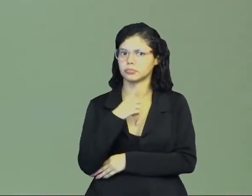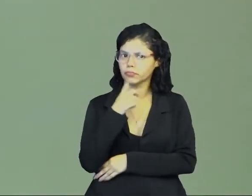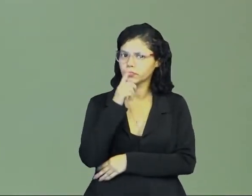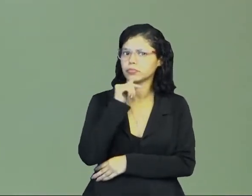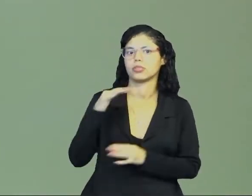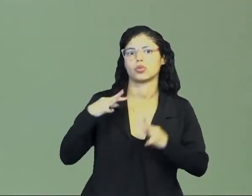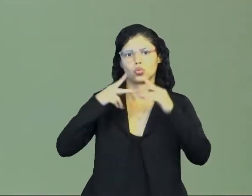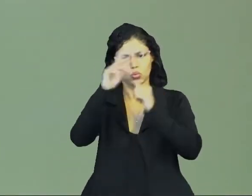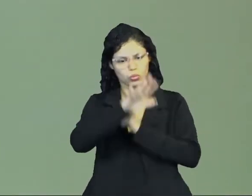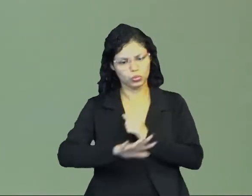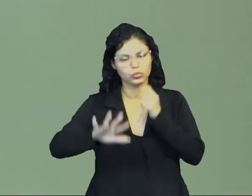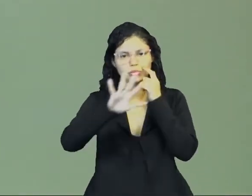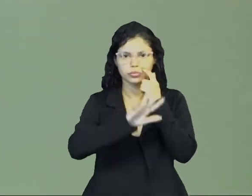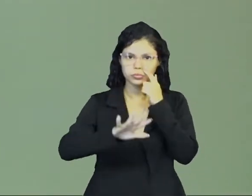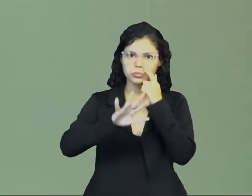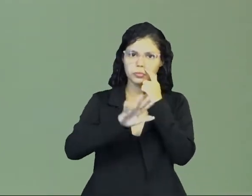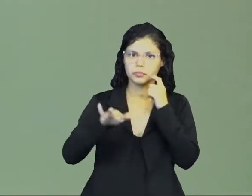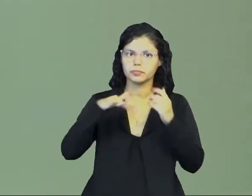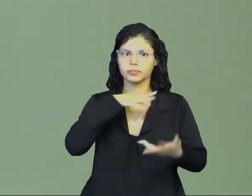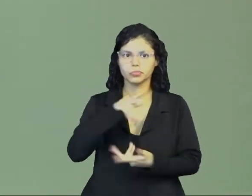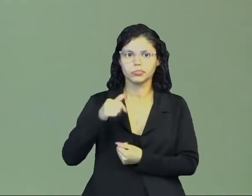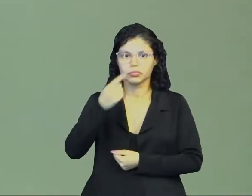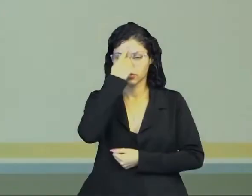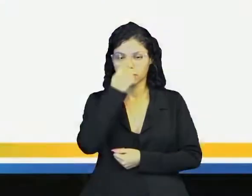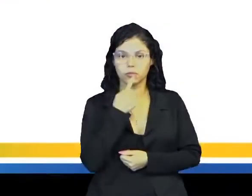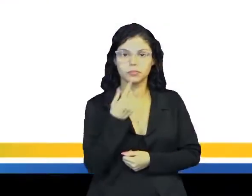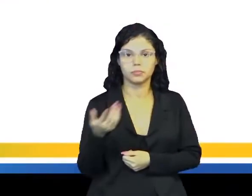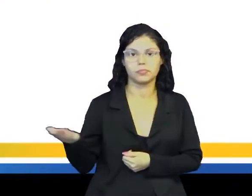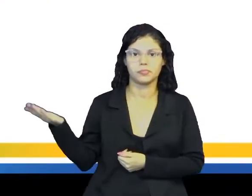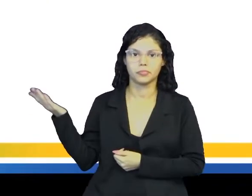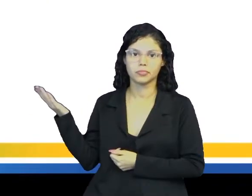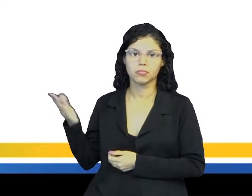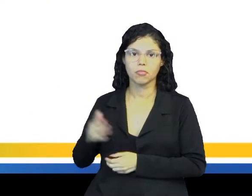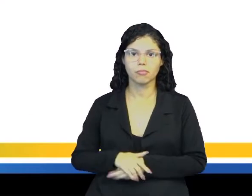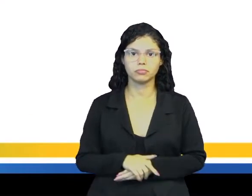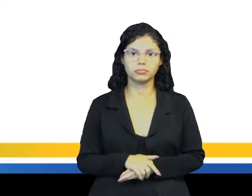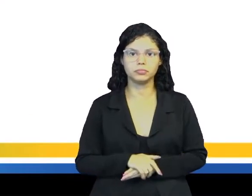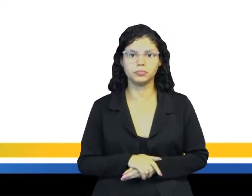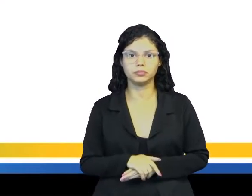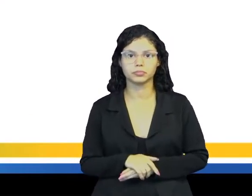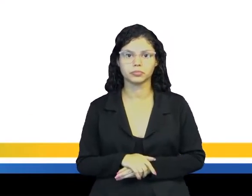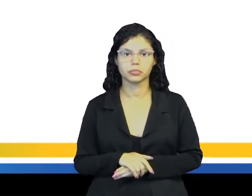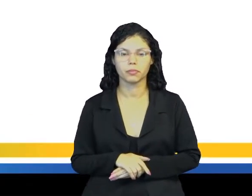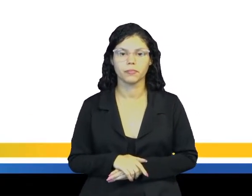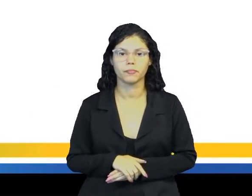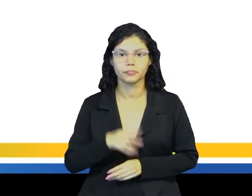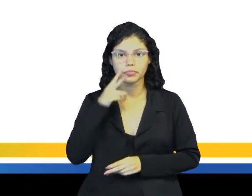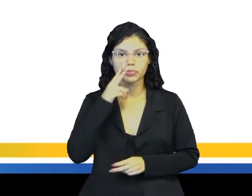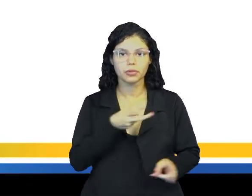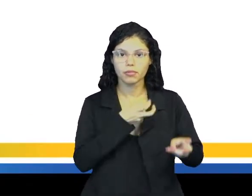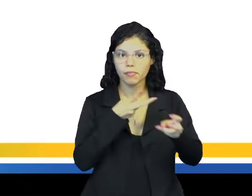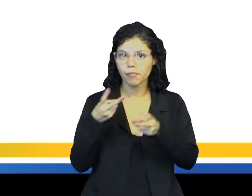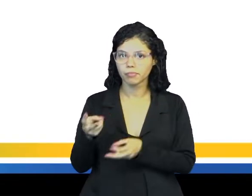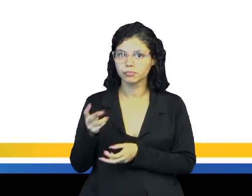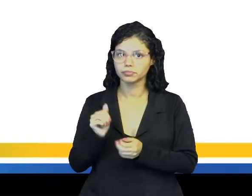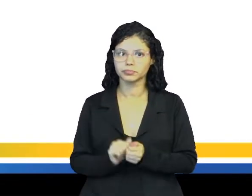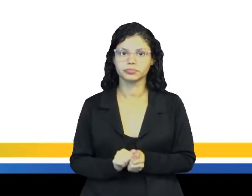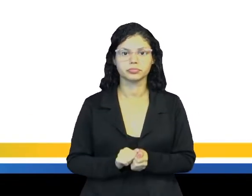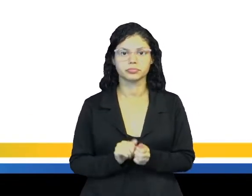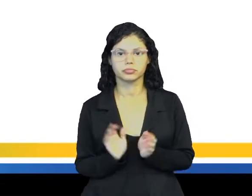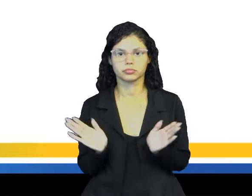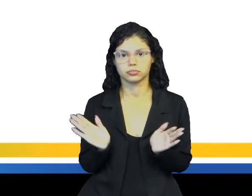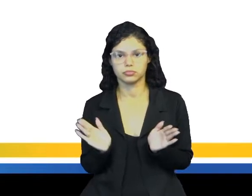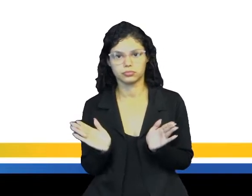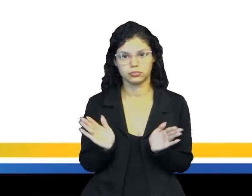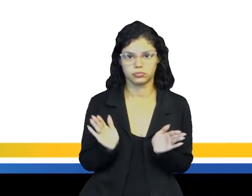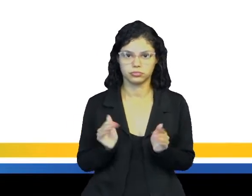existe em todo o globo. Observe a figura. Lá na figura vocês estão vendo muitos pinguins pulando na